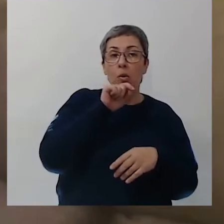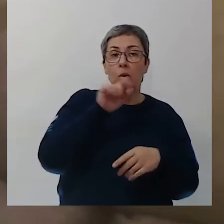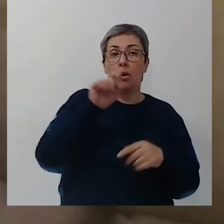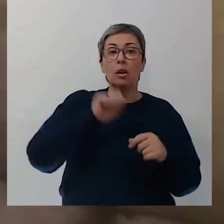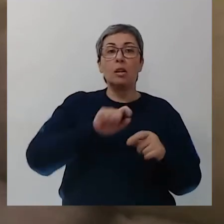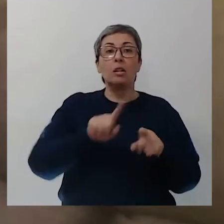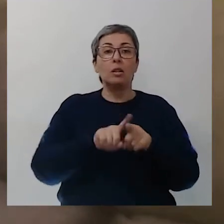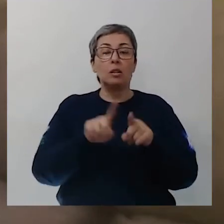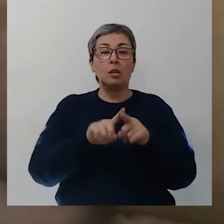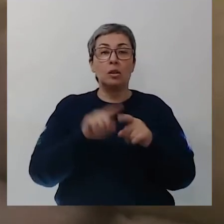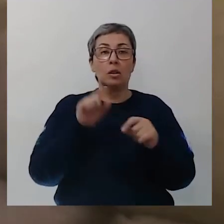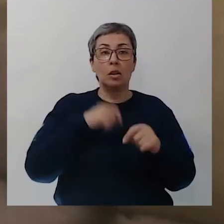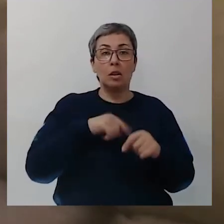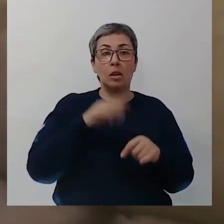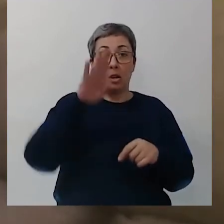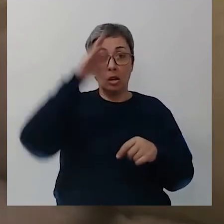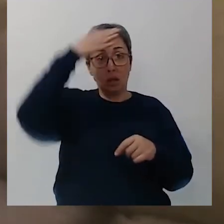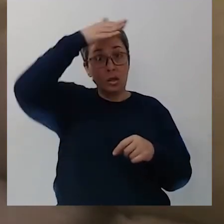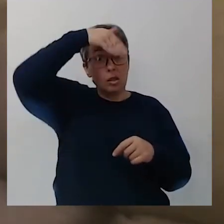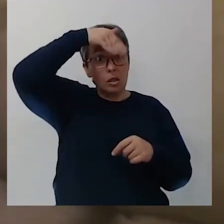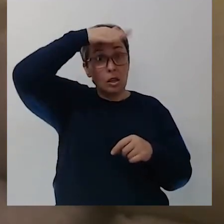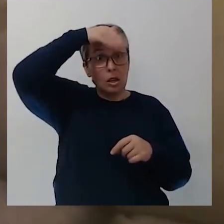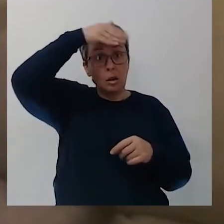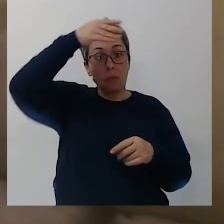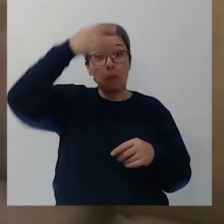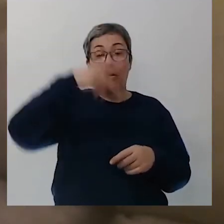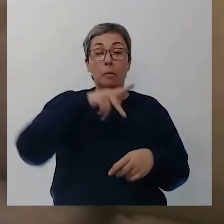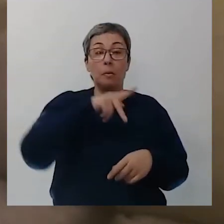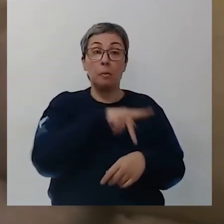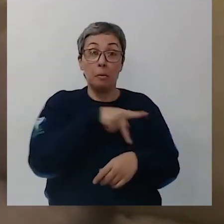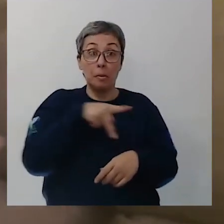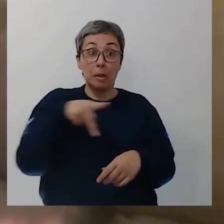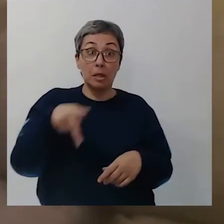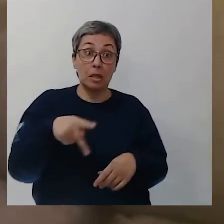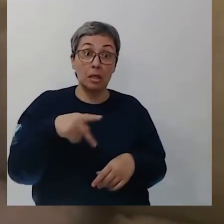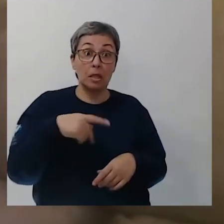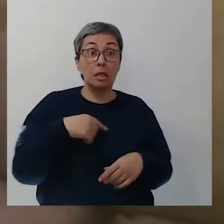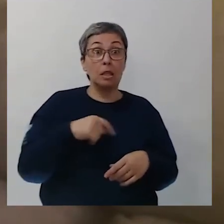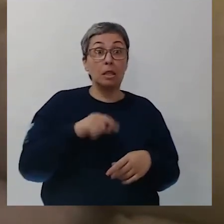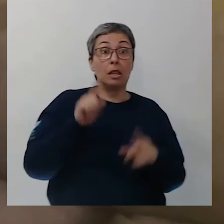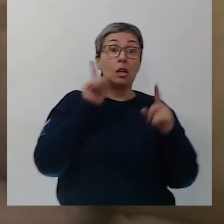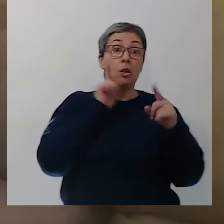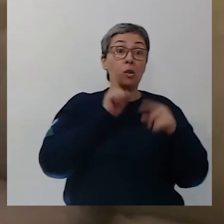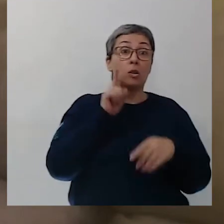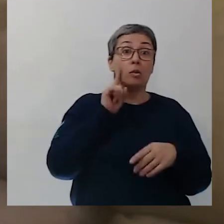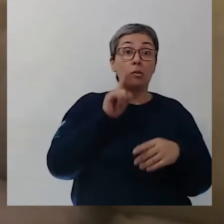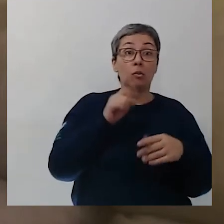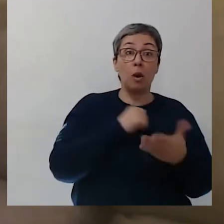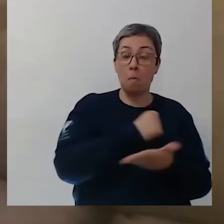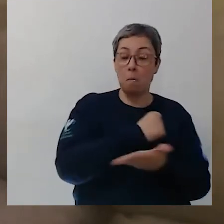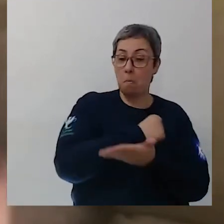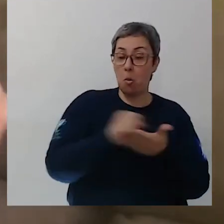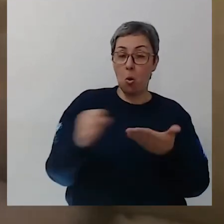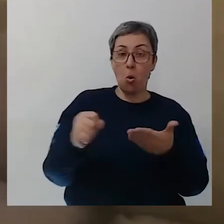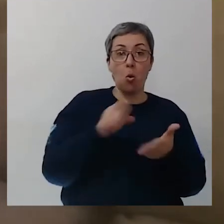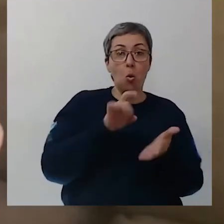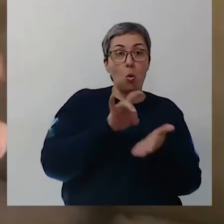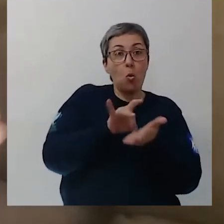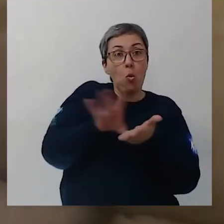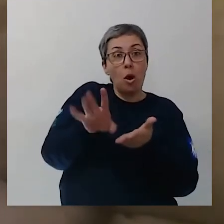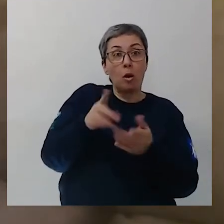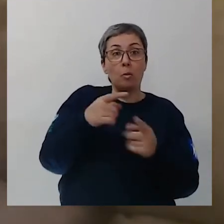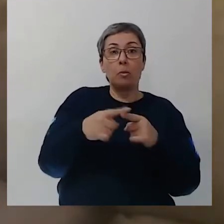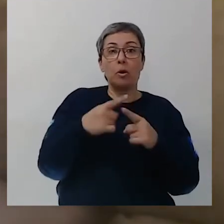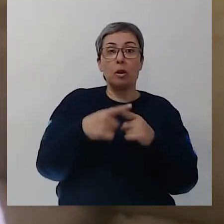em 2021, Trump, então presidente dos Estados Unidos, foi banido de várias dessas redes sociais por